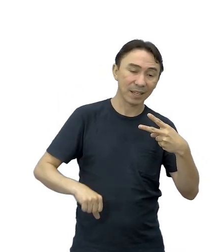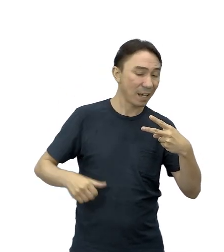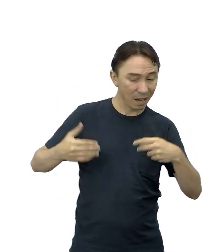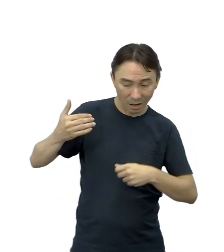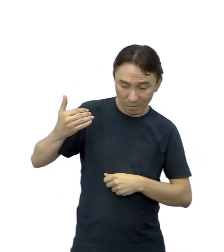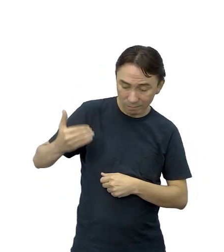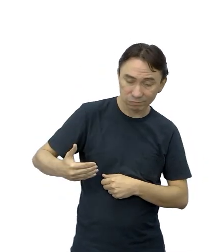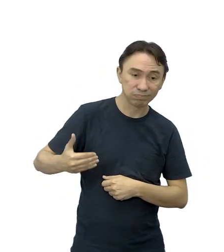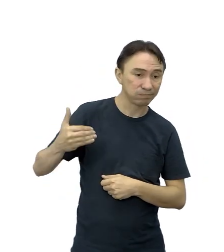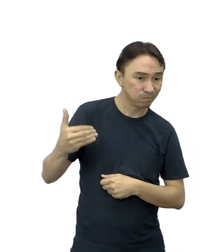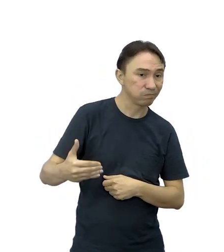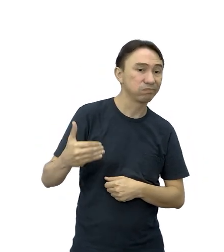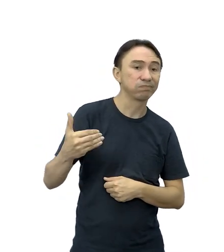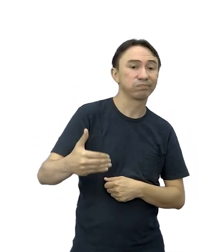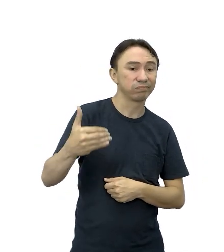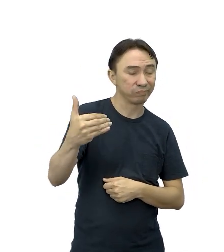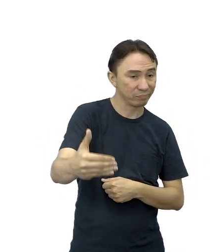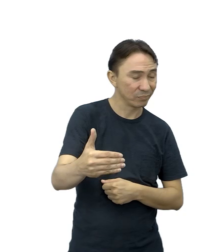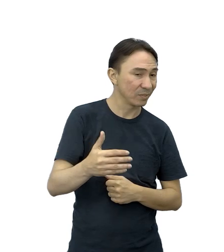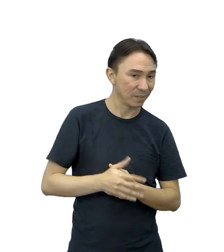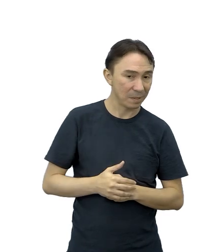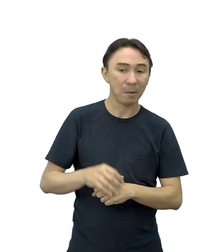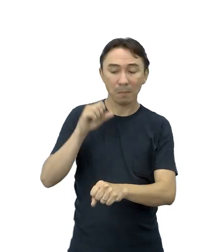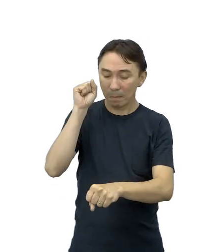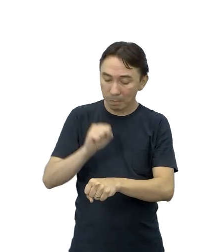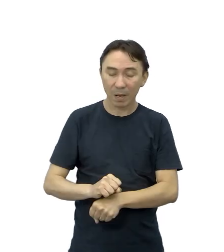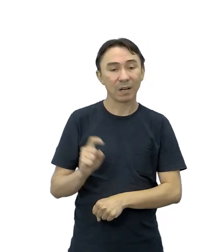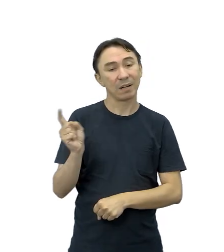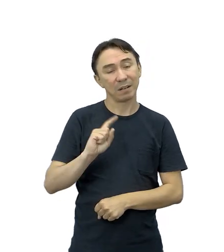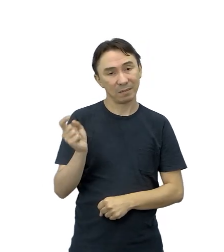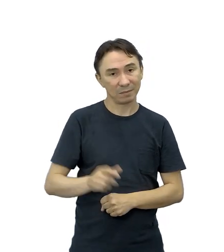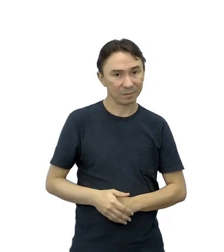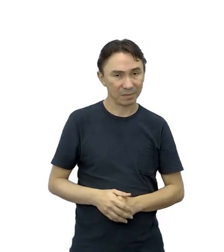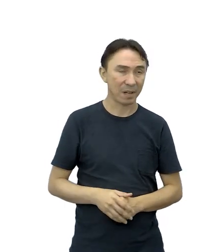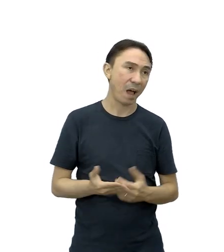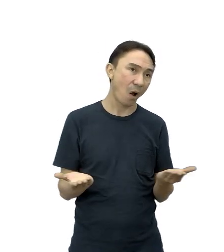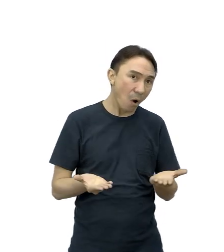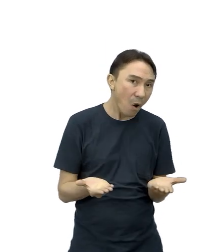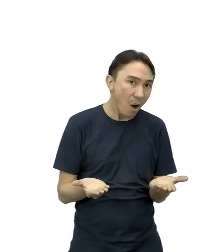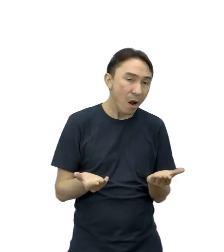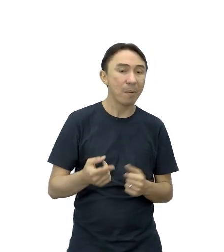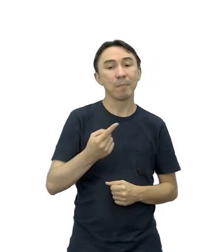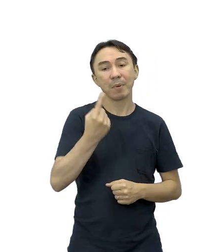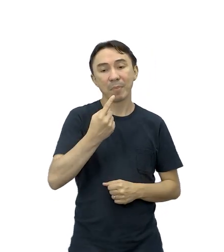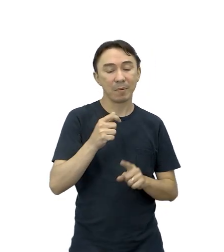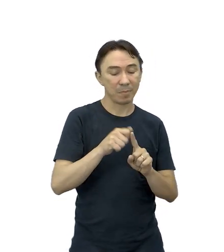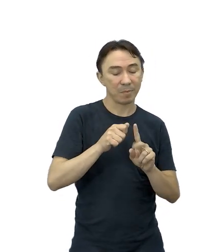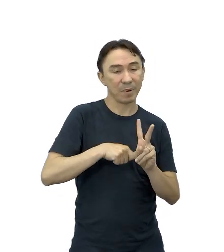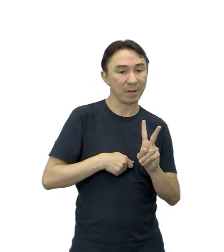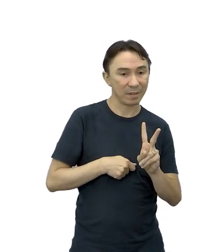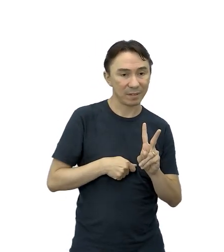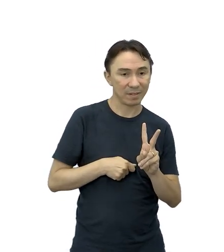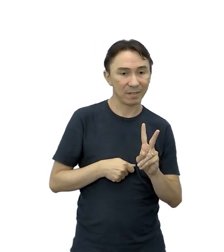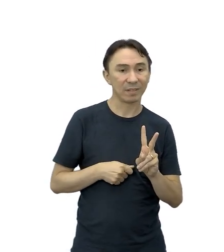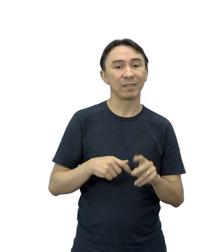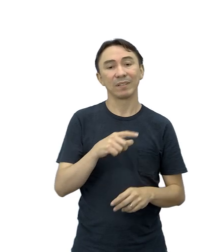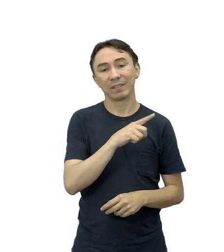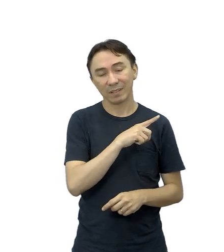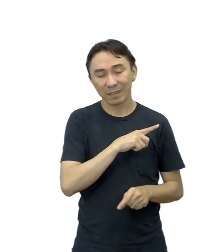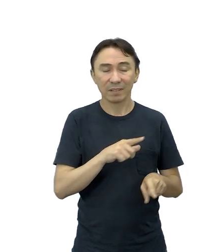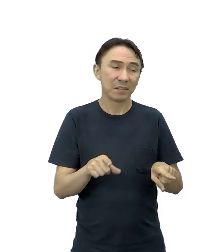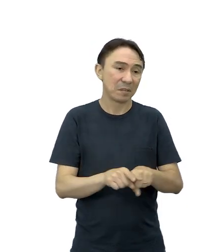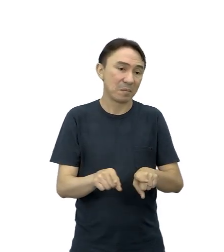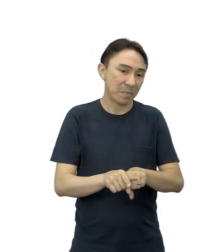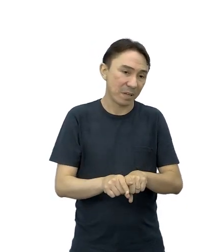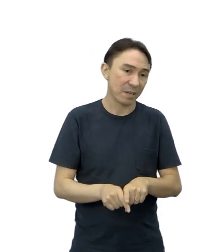de todo o período letivo. Então, estamos pensando aqui no primeiro bimestre, por exemplo, né? Orienta, então, o percurso educativo, ensina